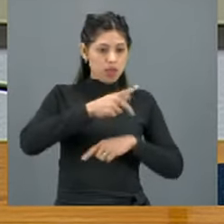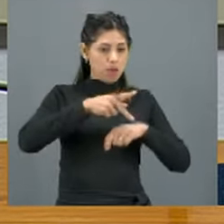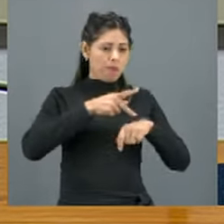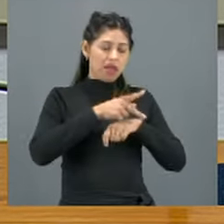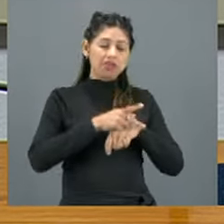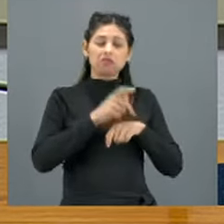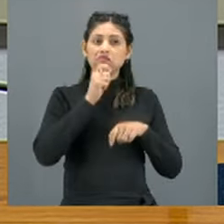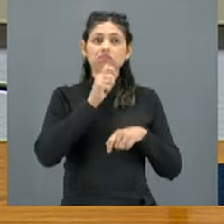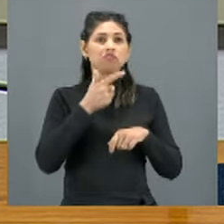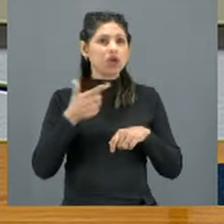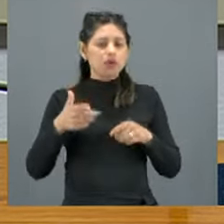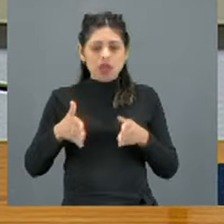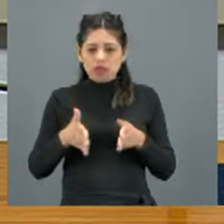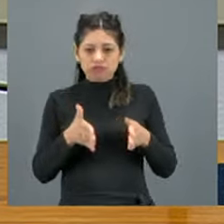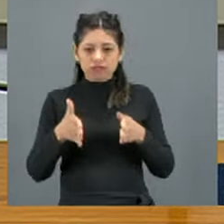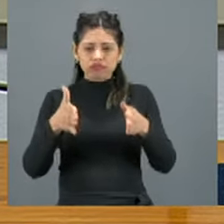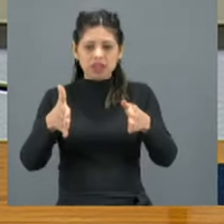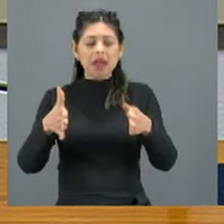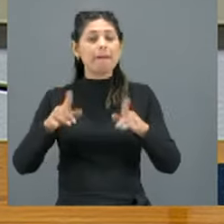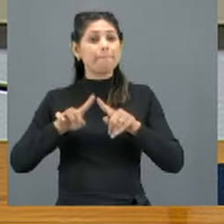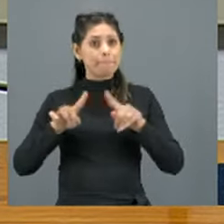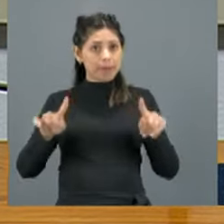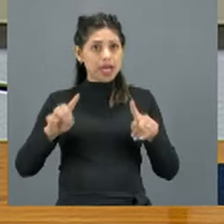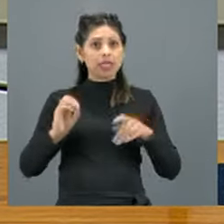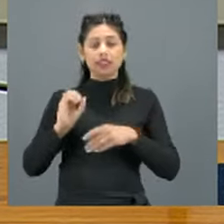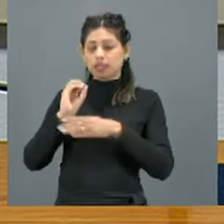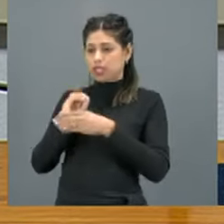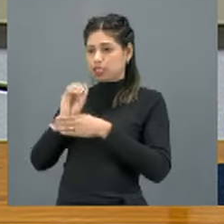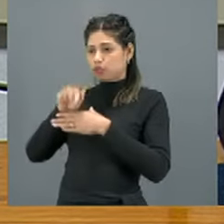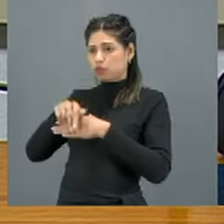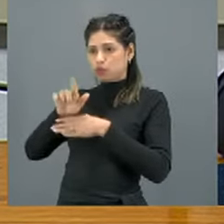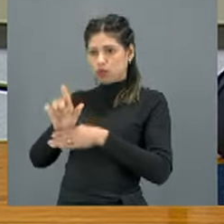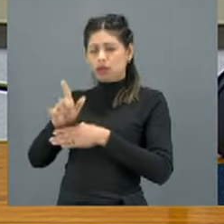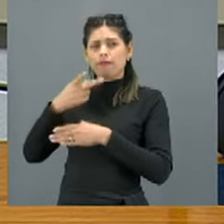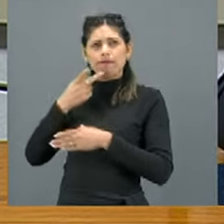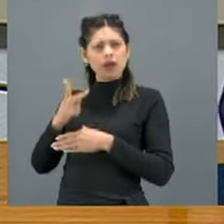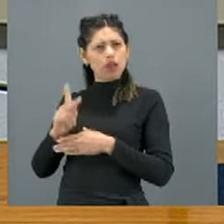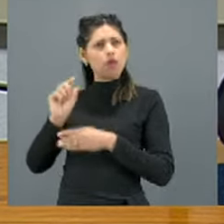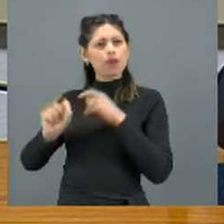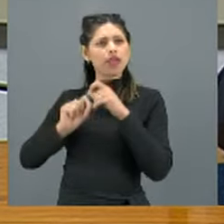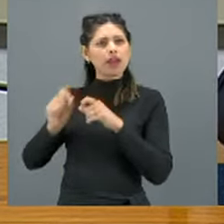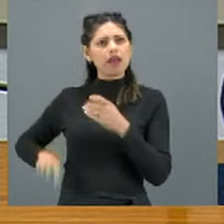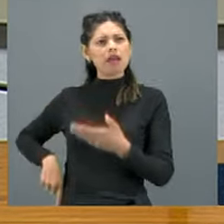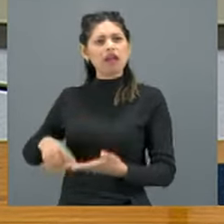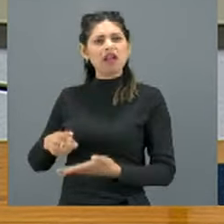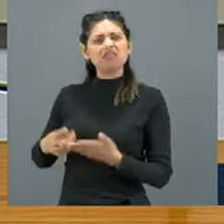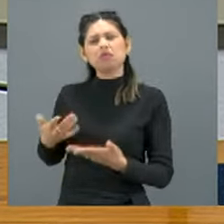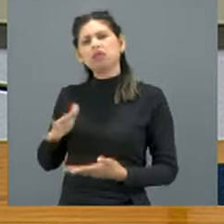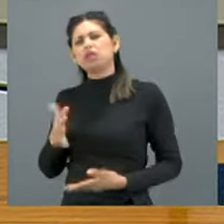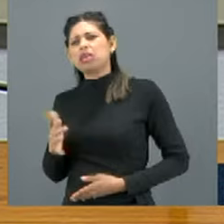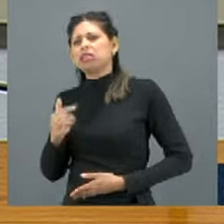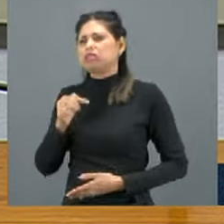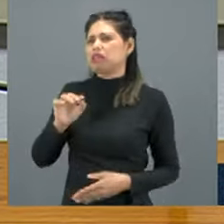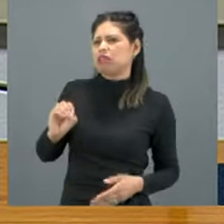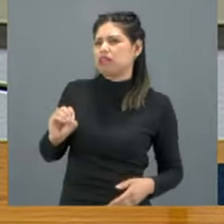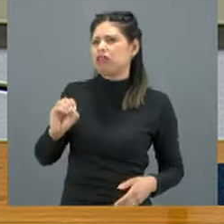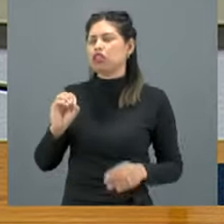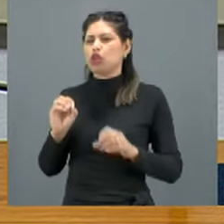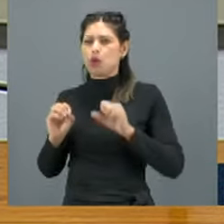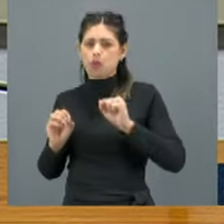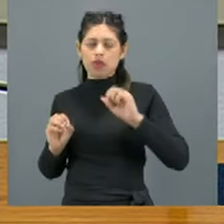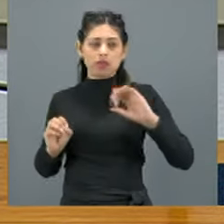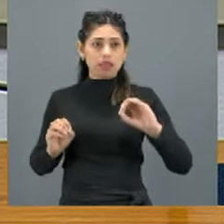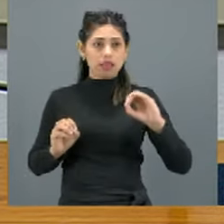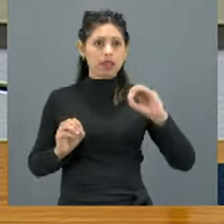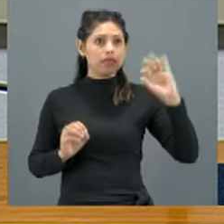estrada. E as ONGs, a gente pega os relatórios das ONGs, elas sempre gastam 70%, 80% em